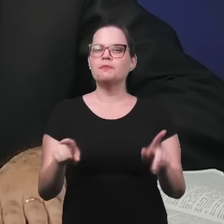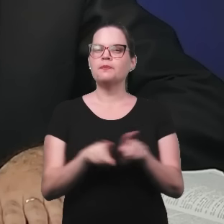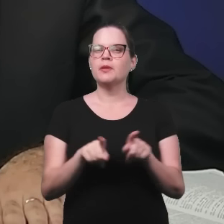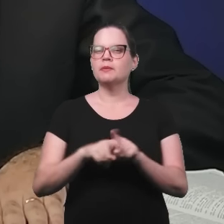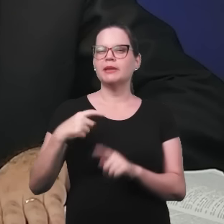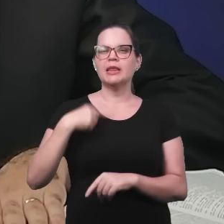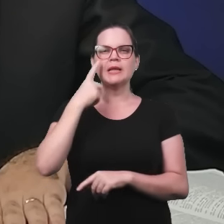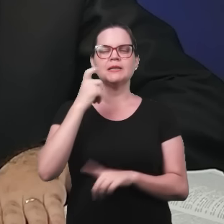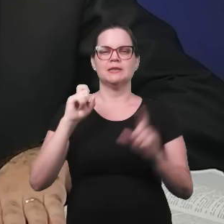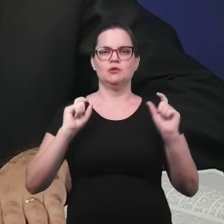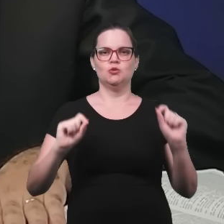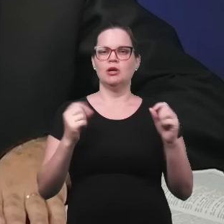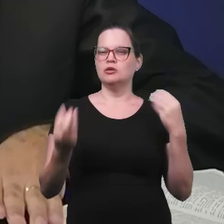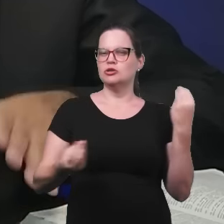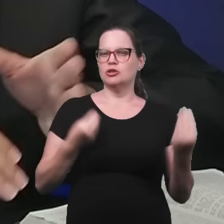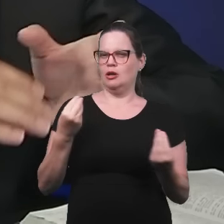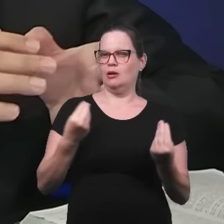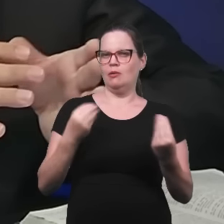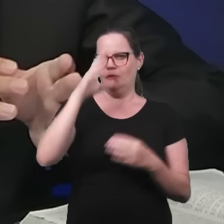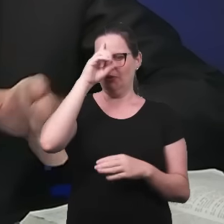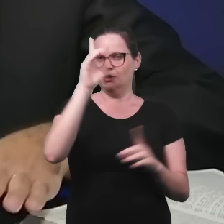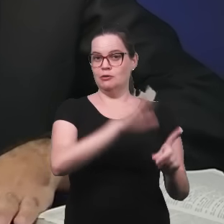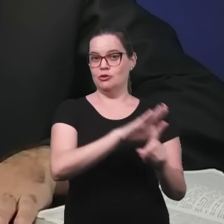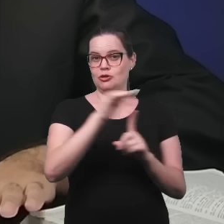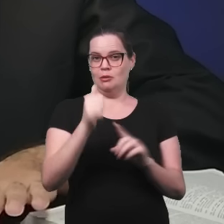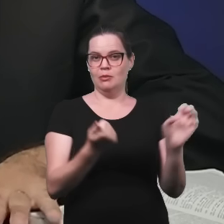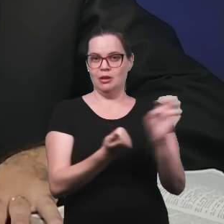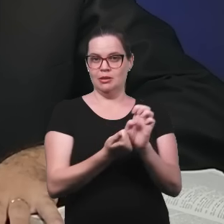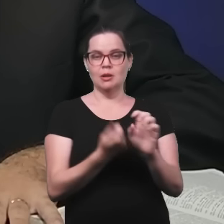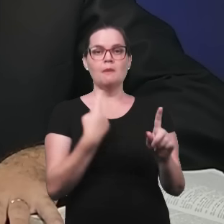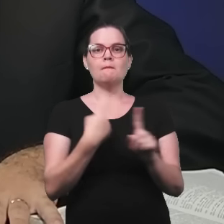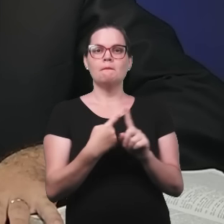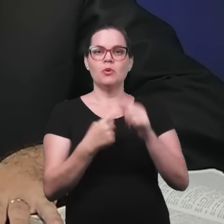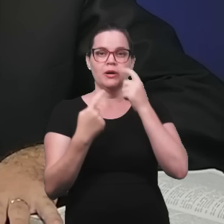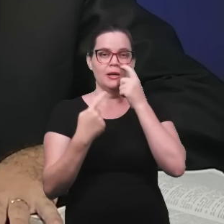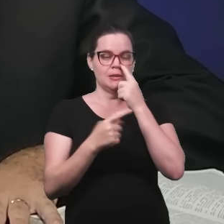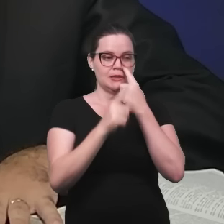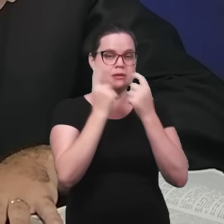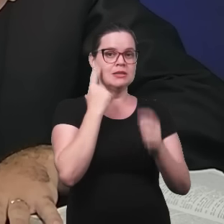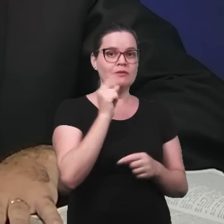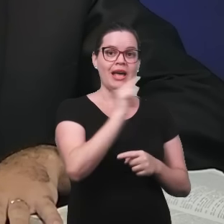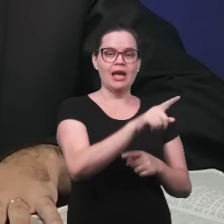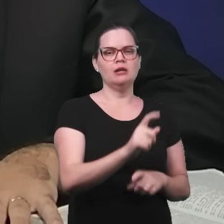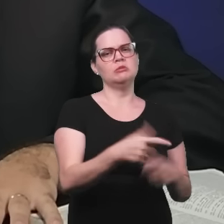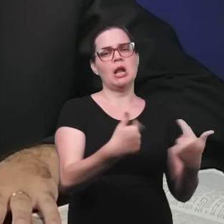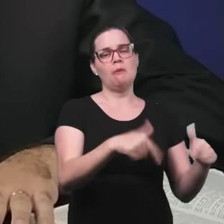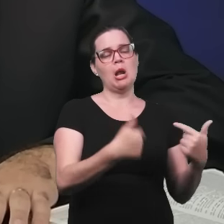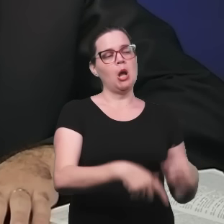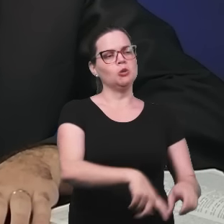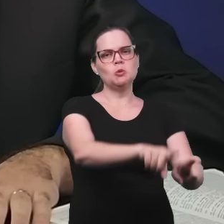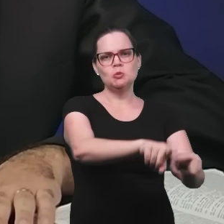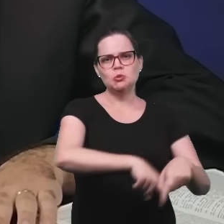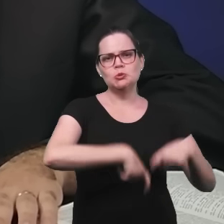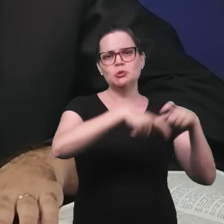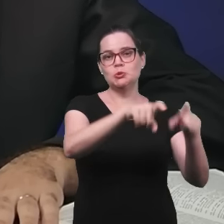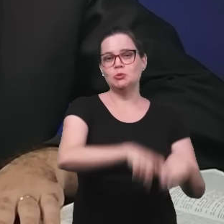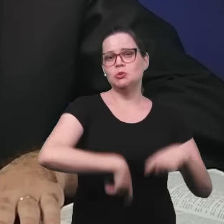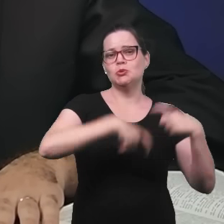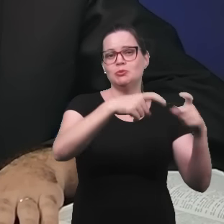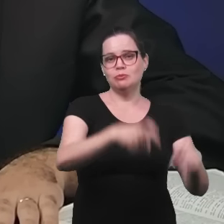é como que foi o chamado de Eliseu. Estava ali no trabalho e tudo, Elias passou do lado e jogou a capa. E